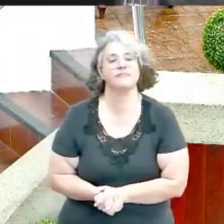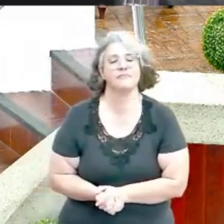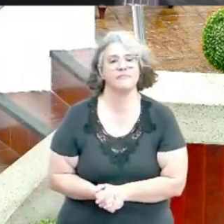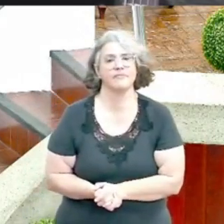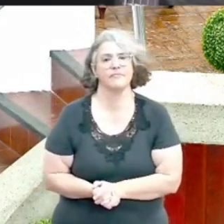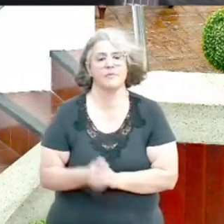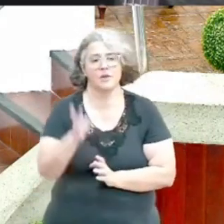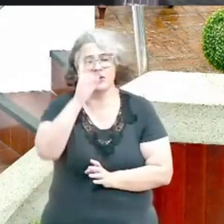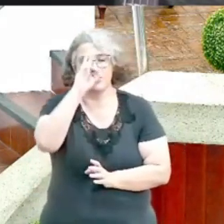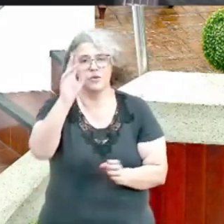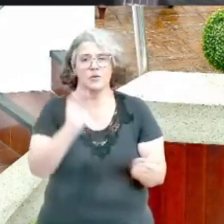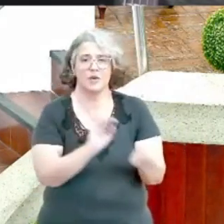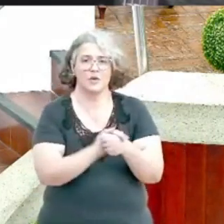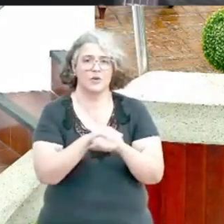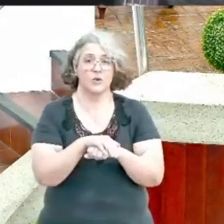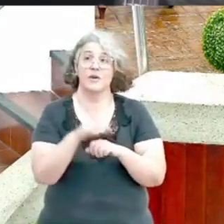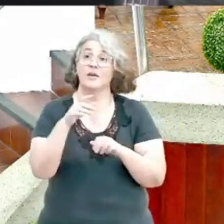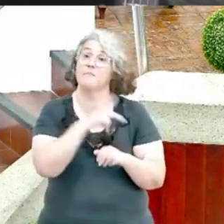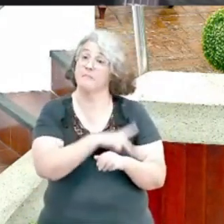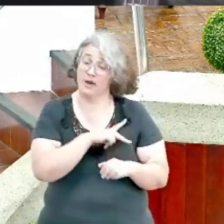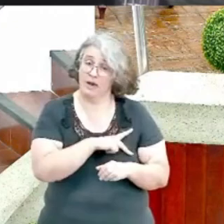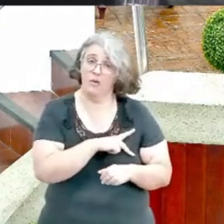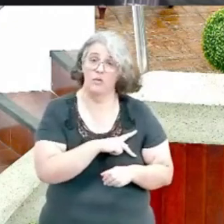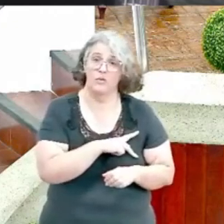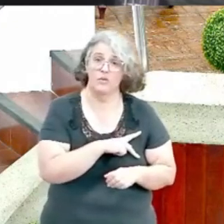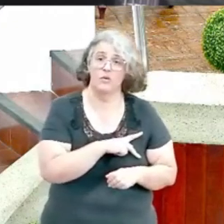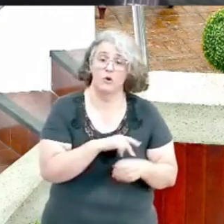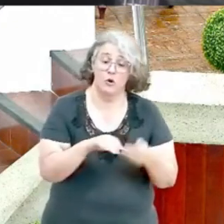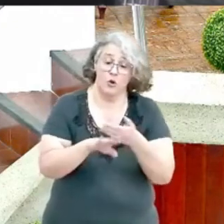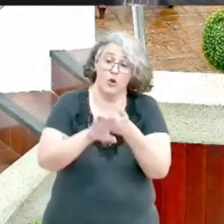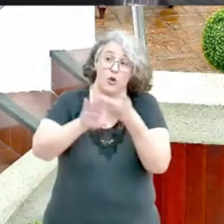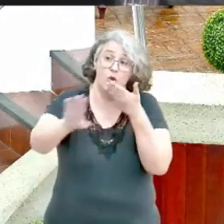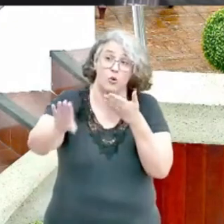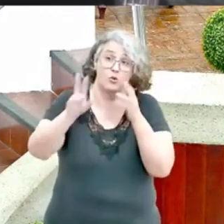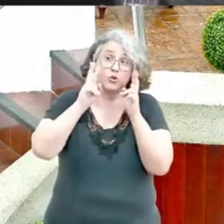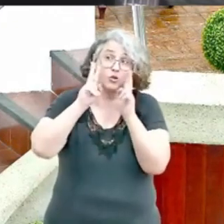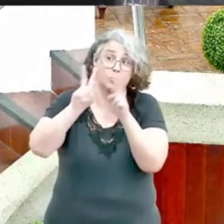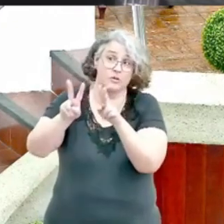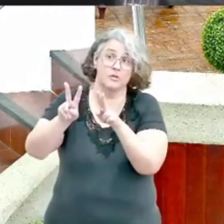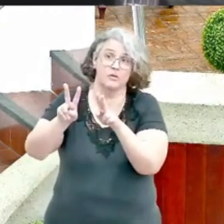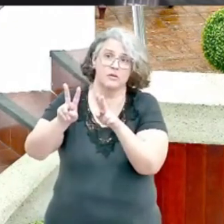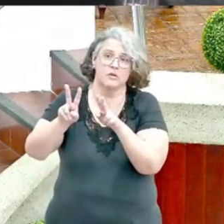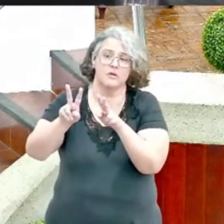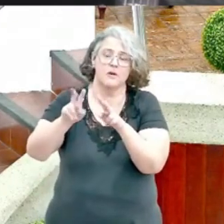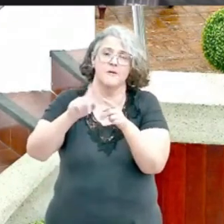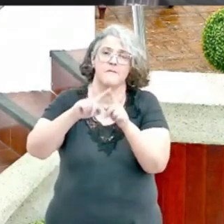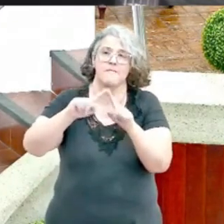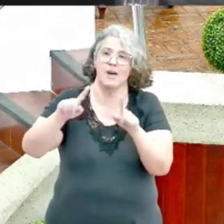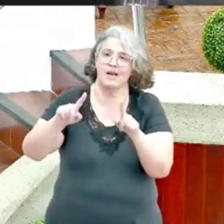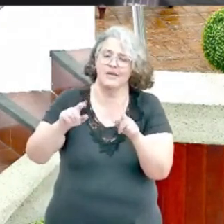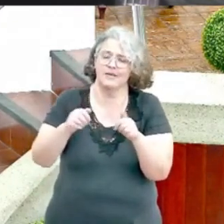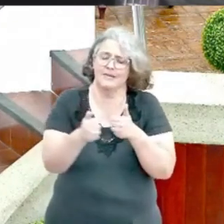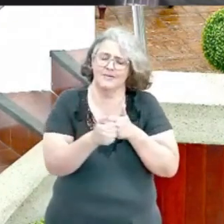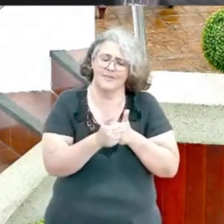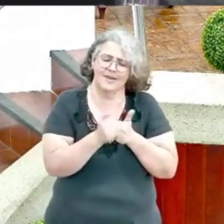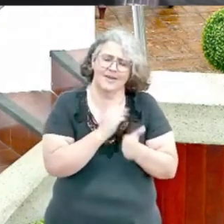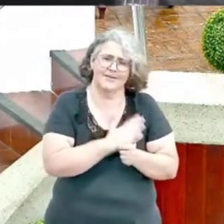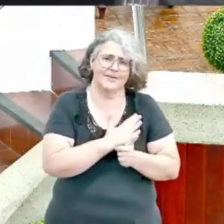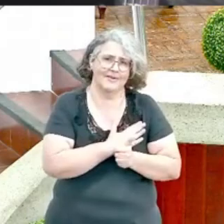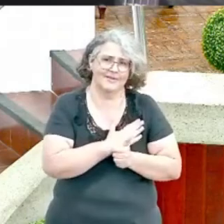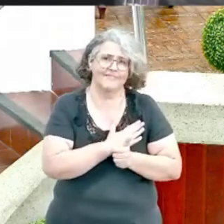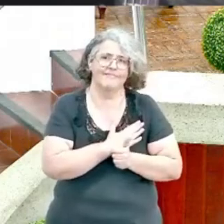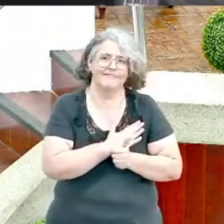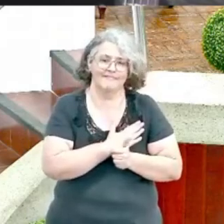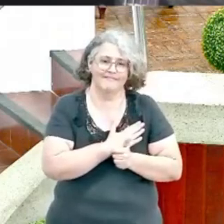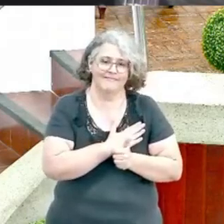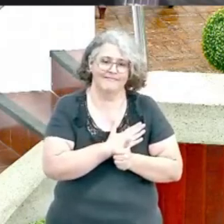Senhor, nesta noite, nos ensinou que Paulo, embora longe dos olhos da igreja em Tessalônica, estava pertinho do seu